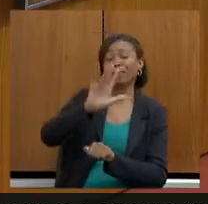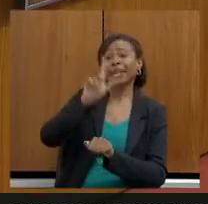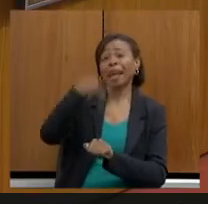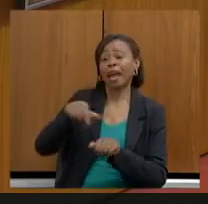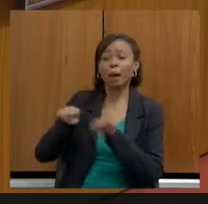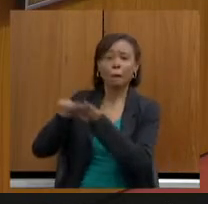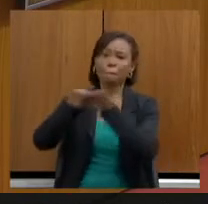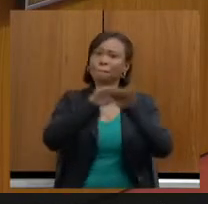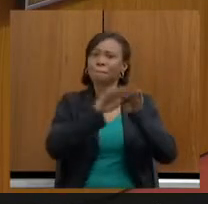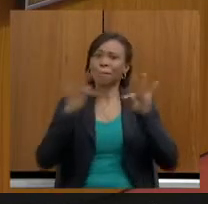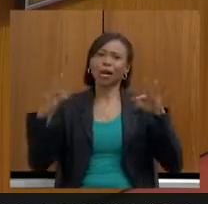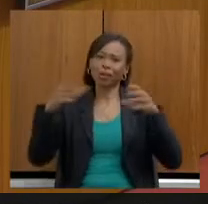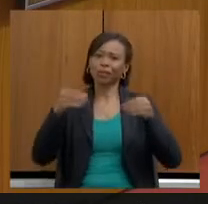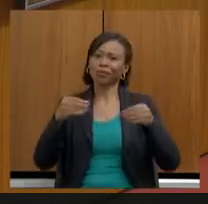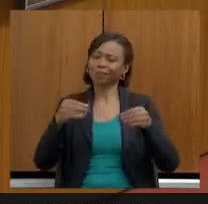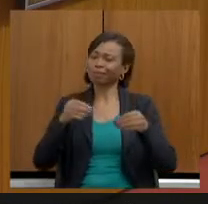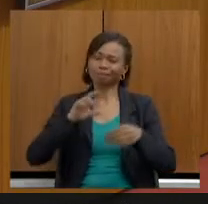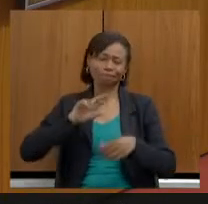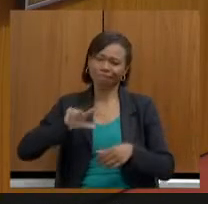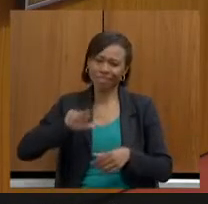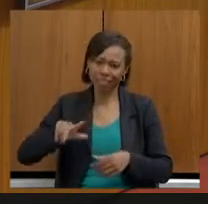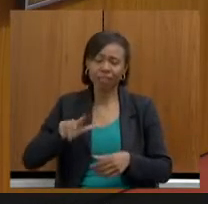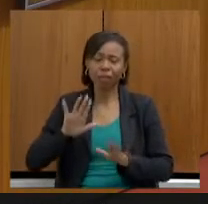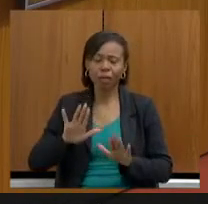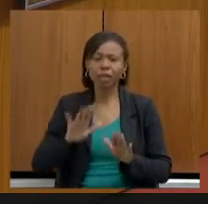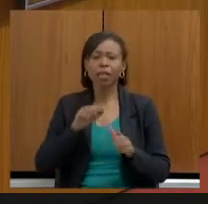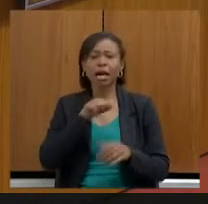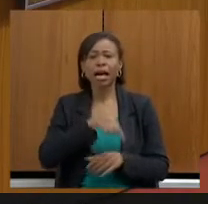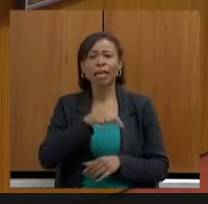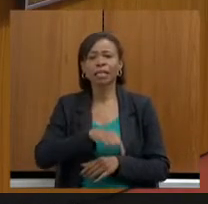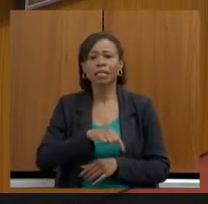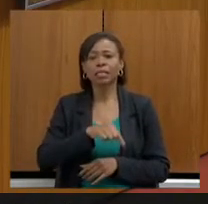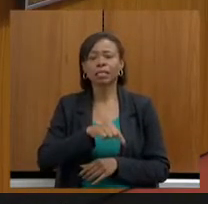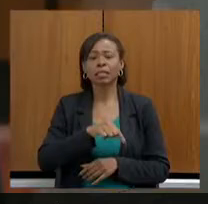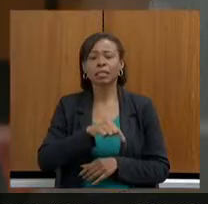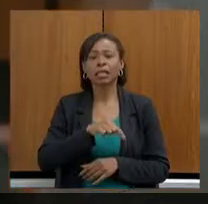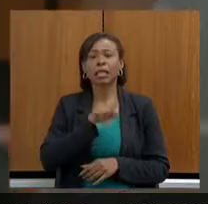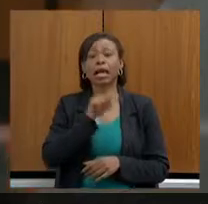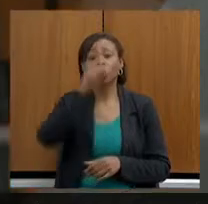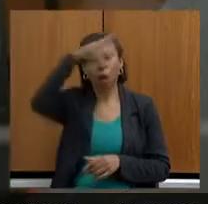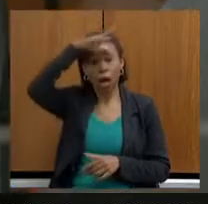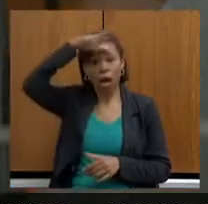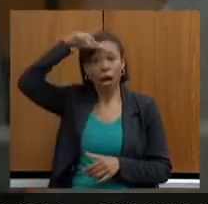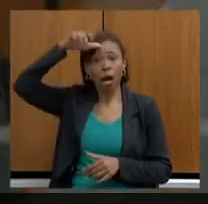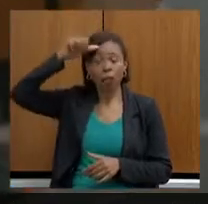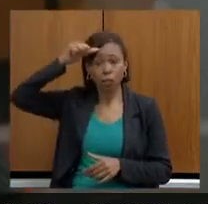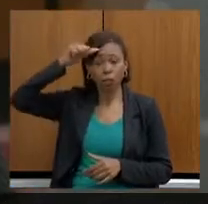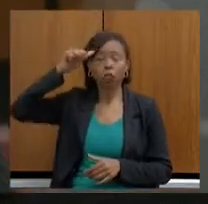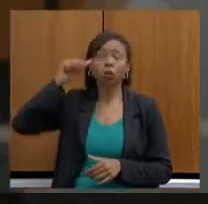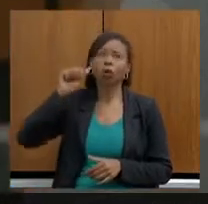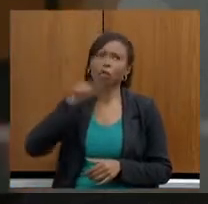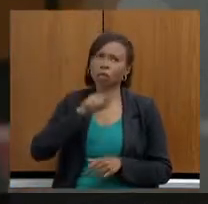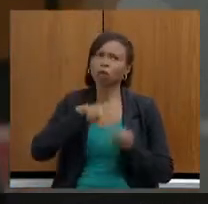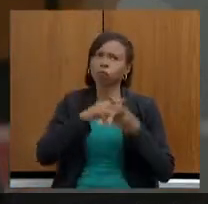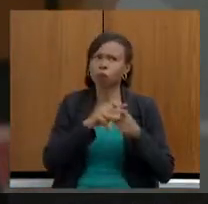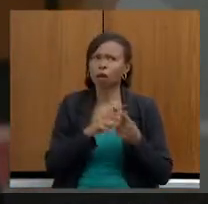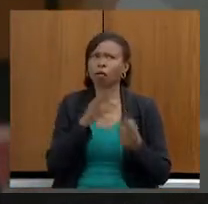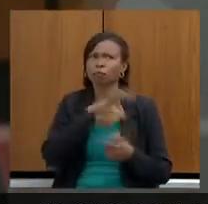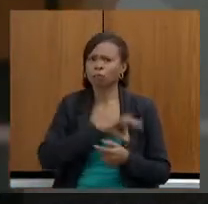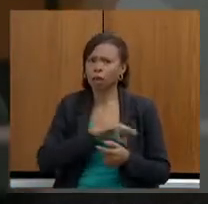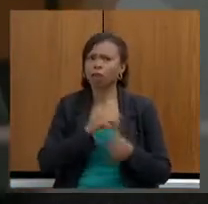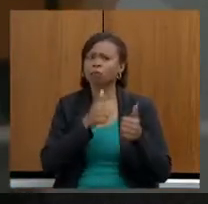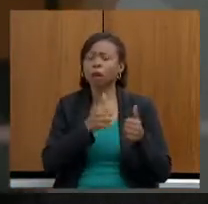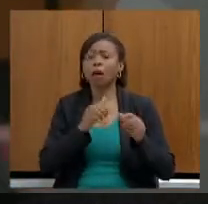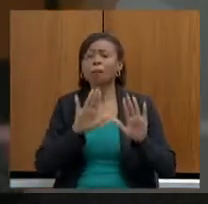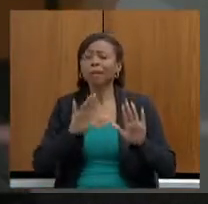certo então assim eu acho que esse povo em relação ao reajuste de Minas de do Amazonas nós precisamos mergulhar um pouquinho mais